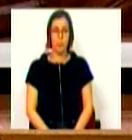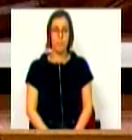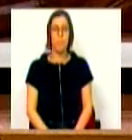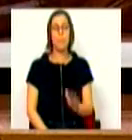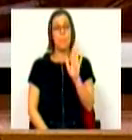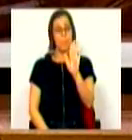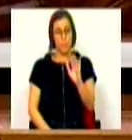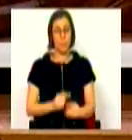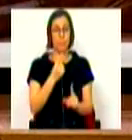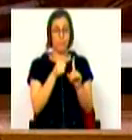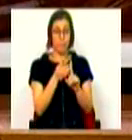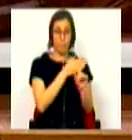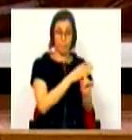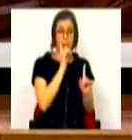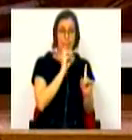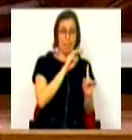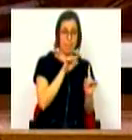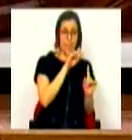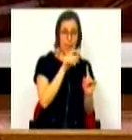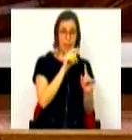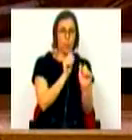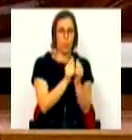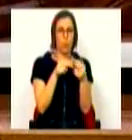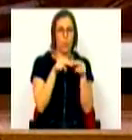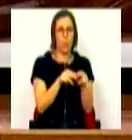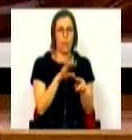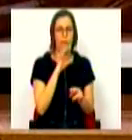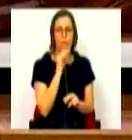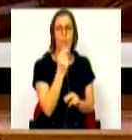Mas para além da Mariana, também o seu companheiro e os seus